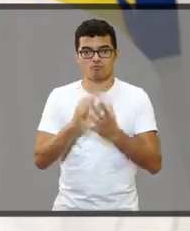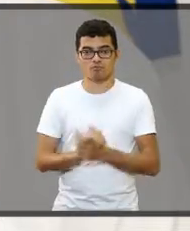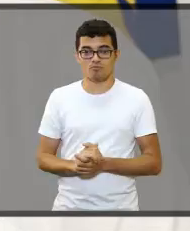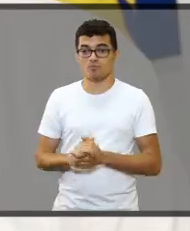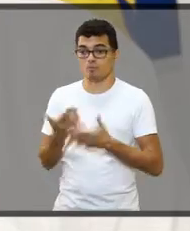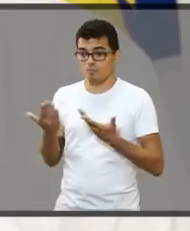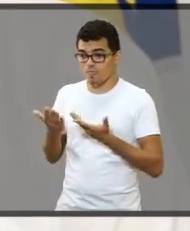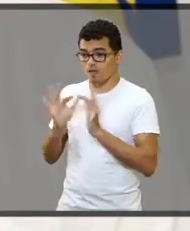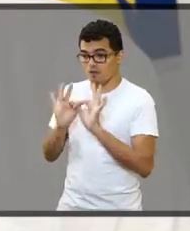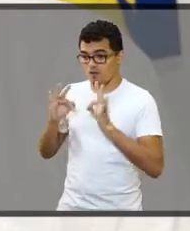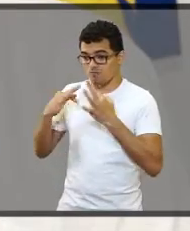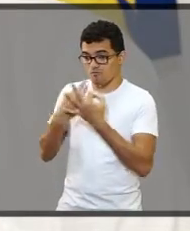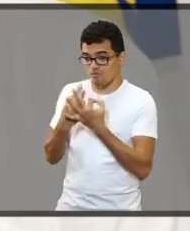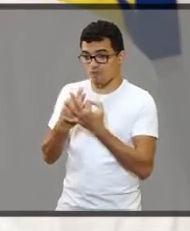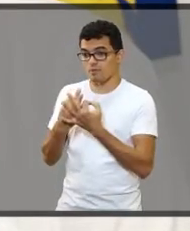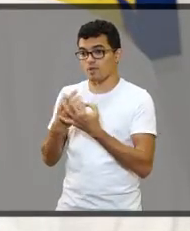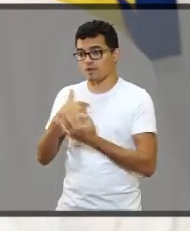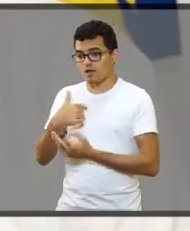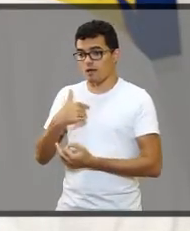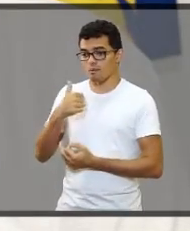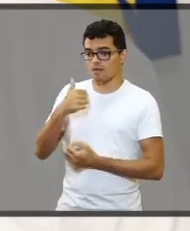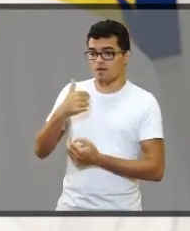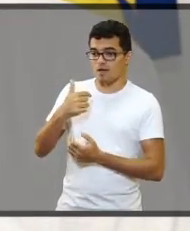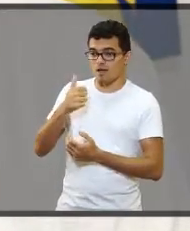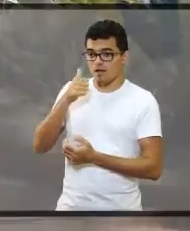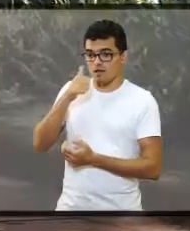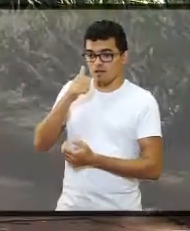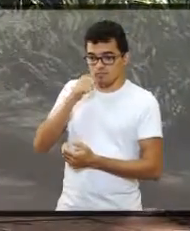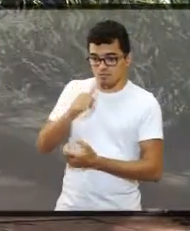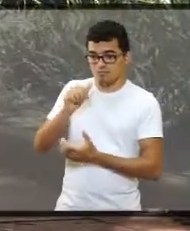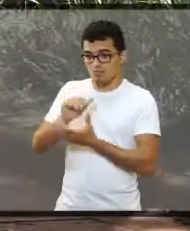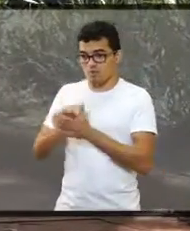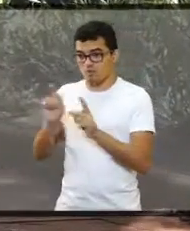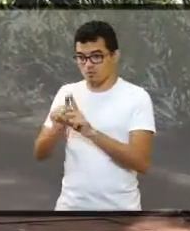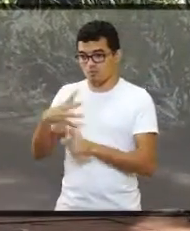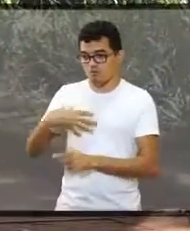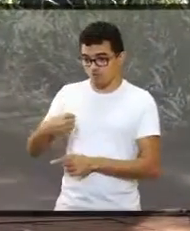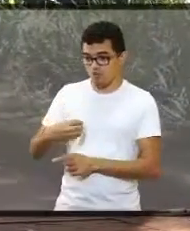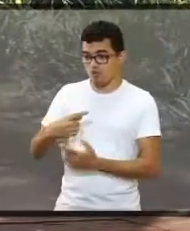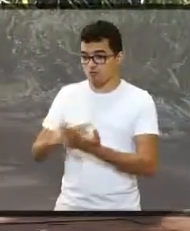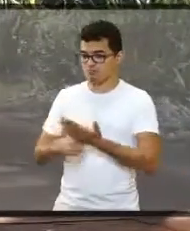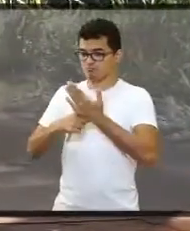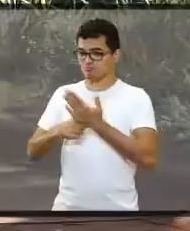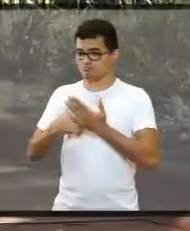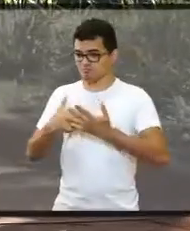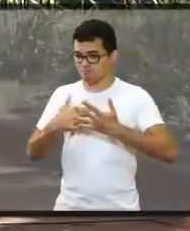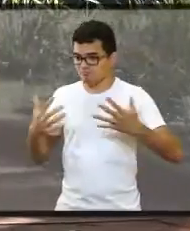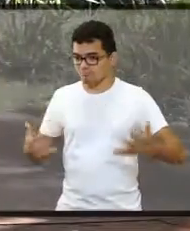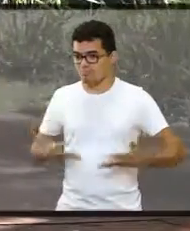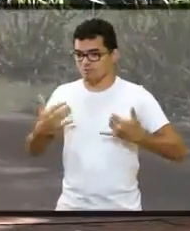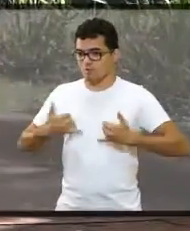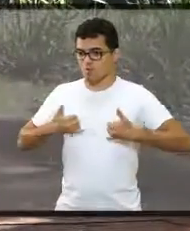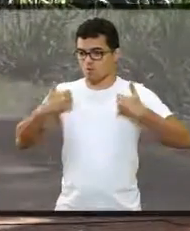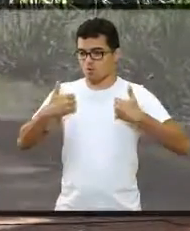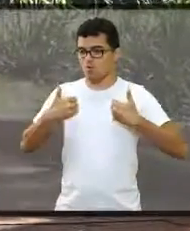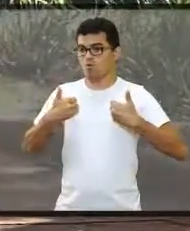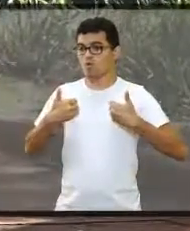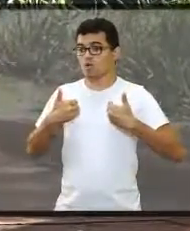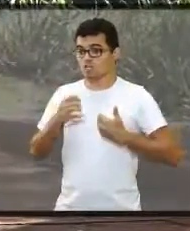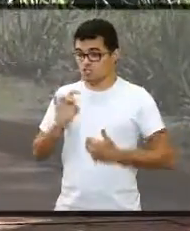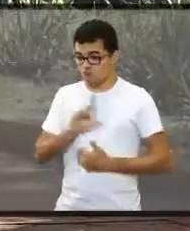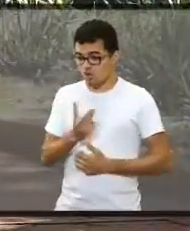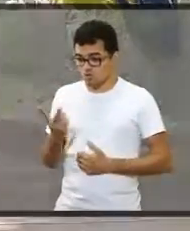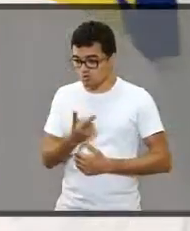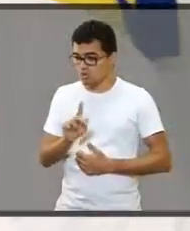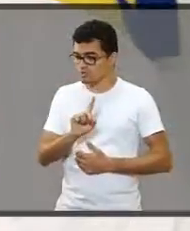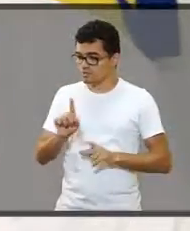A família, tanto a esposa como o filho, ele engrandece qualquer homem, qualquer família. E não só a minha esposa e meu filho,